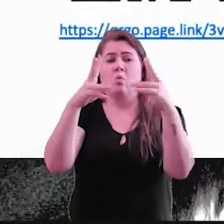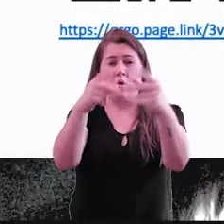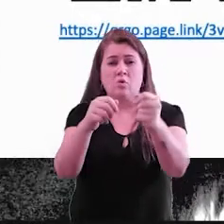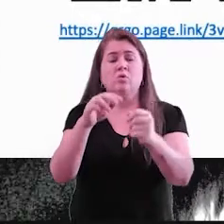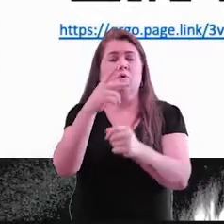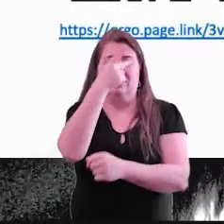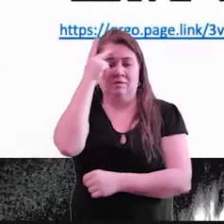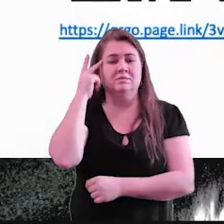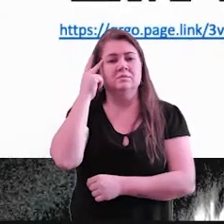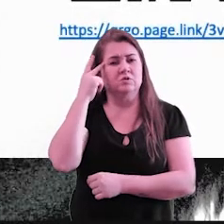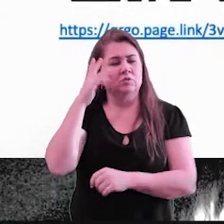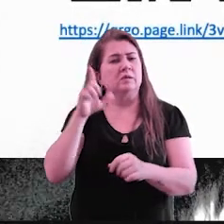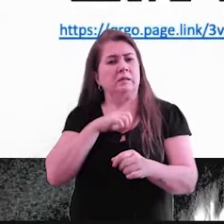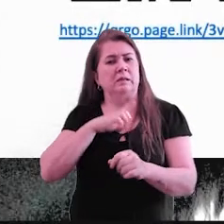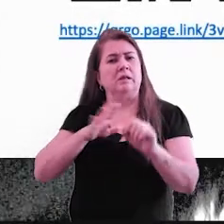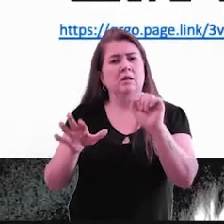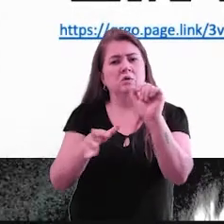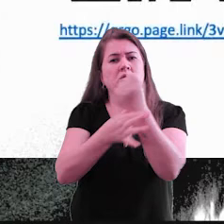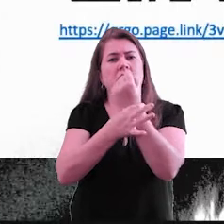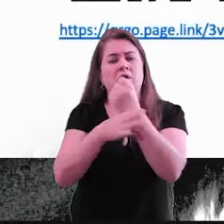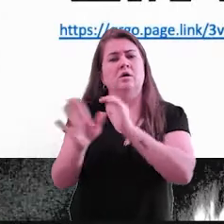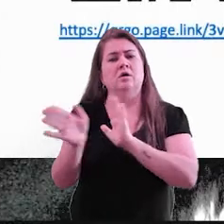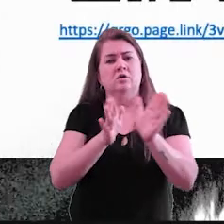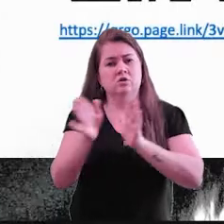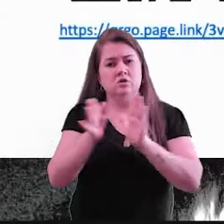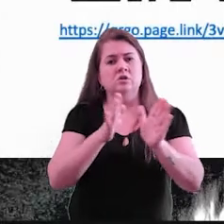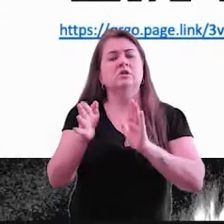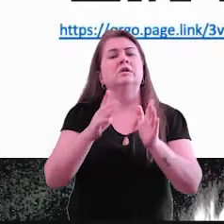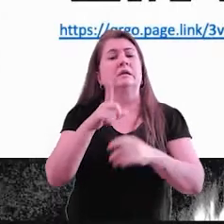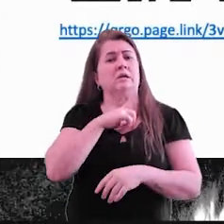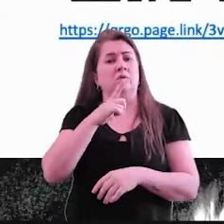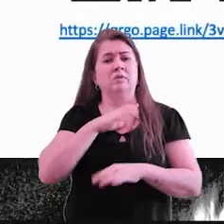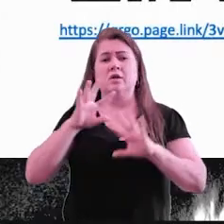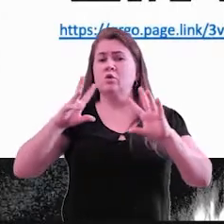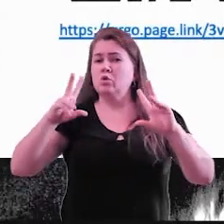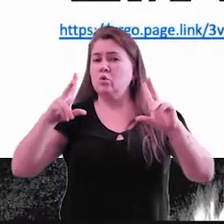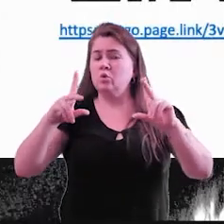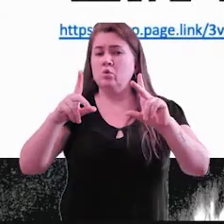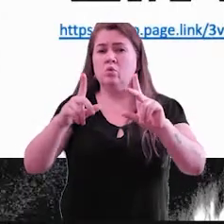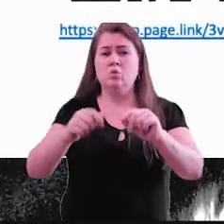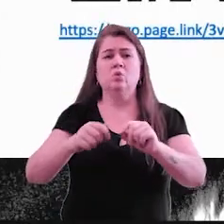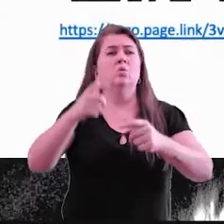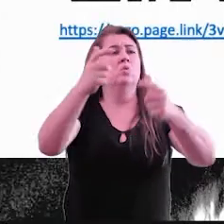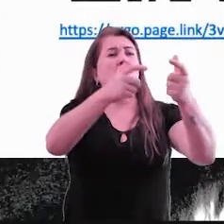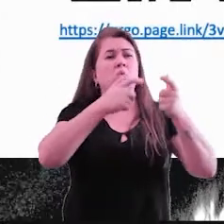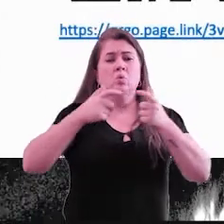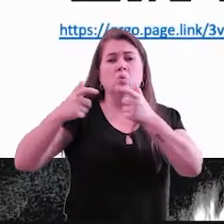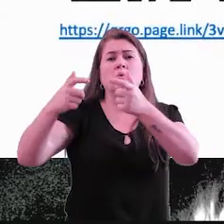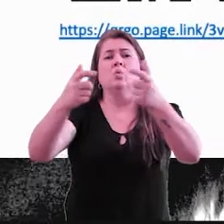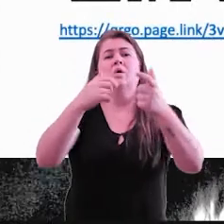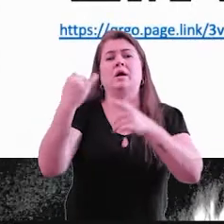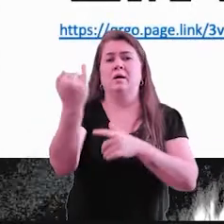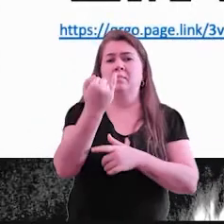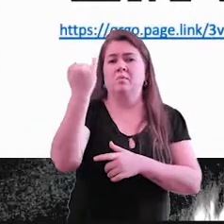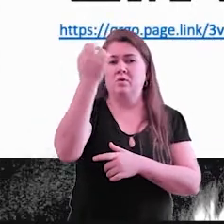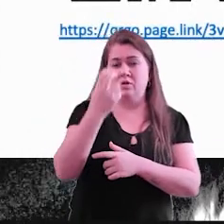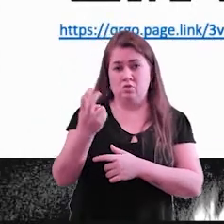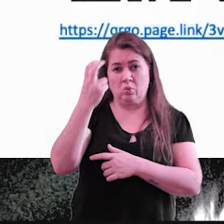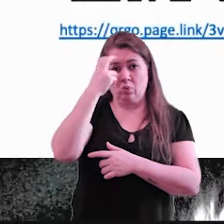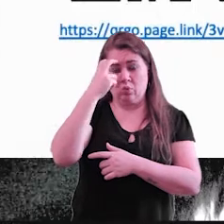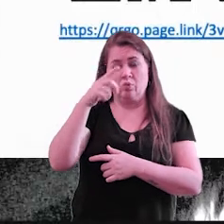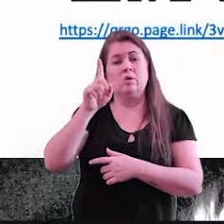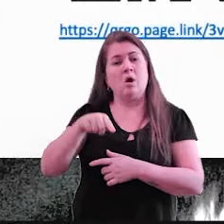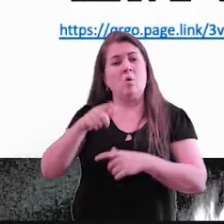acessível, a monumentos e locais de importância cultural e a espaços que ofereçam serviços ou eventos culturais e